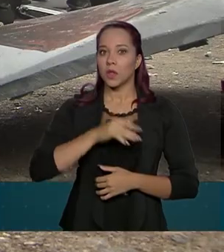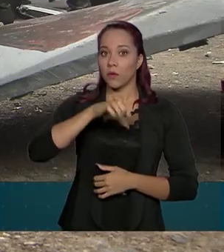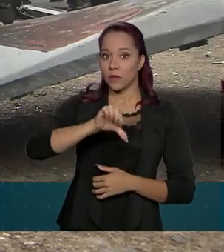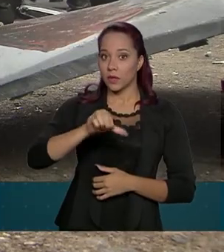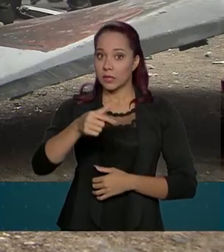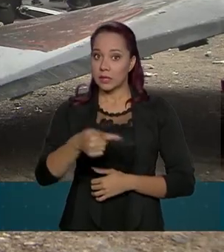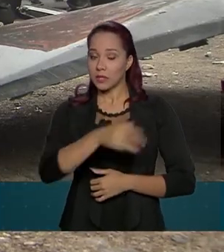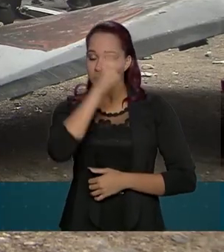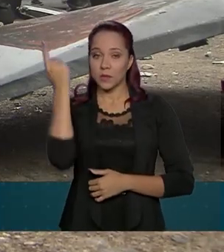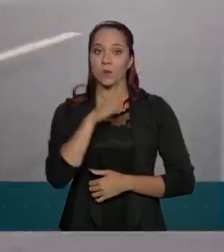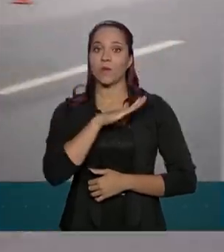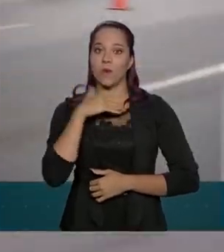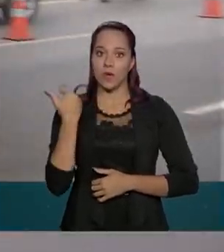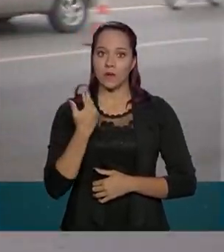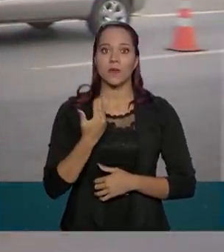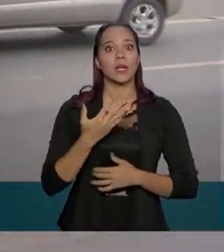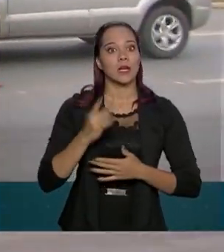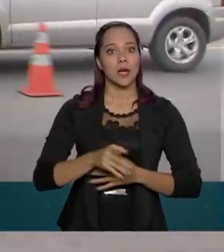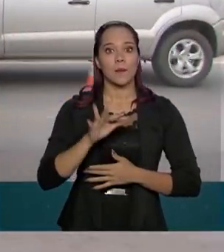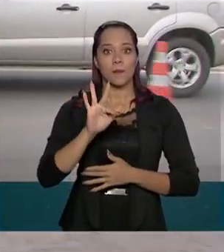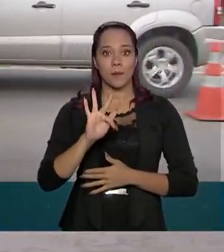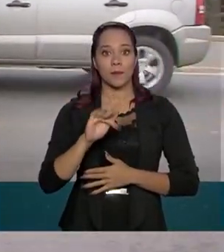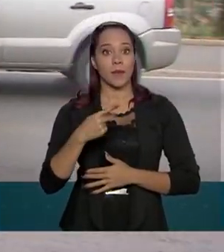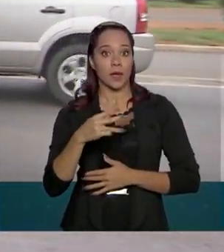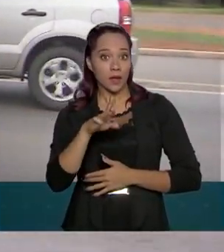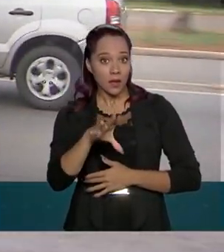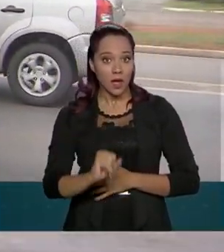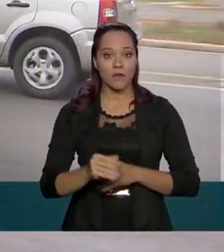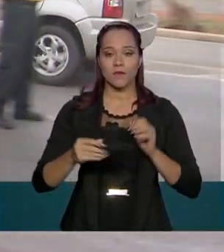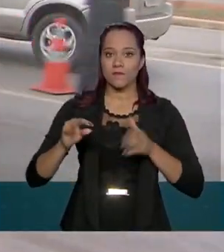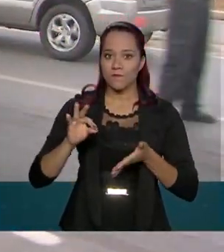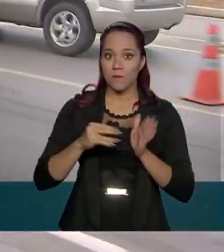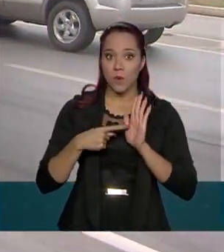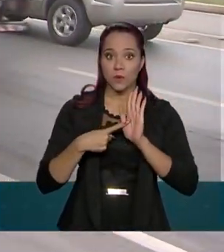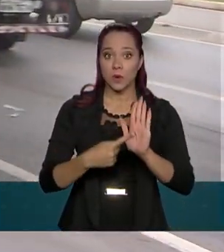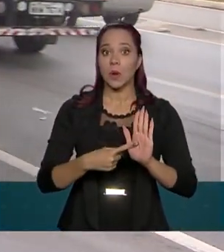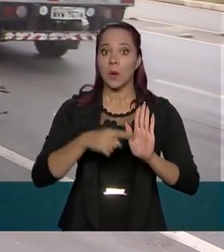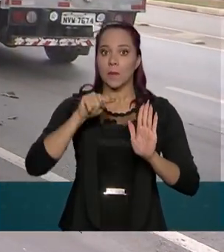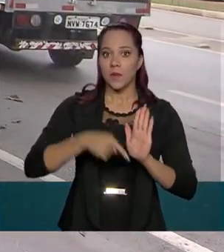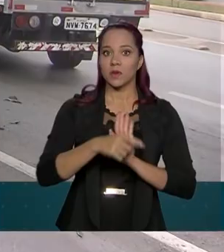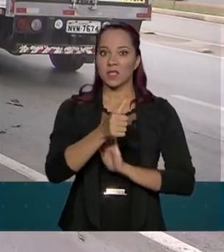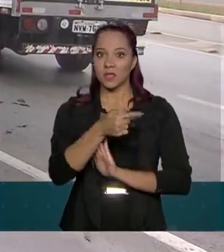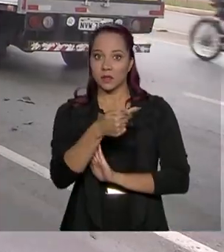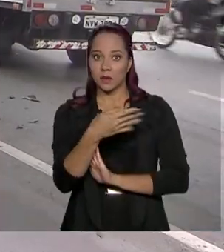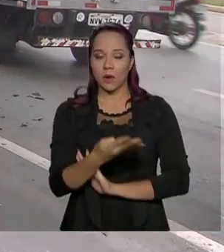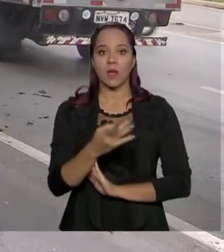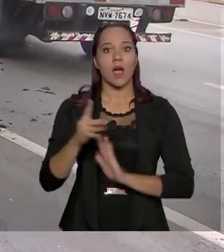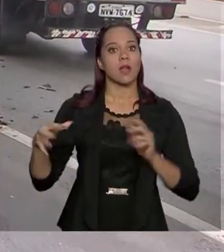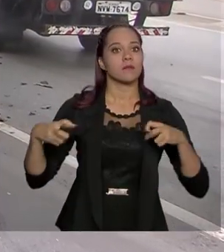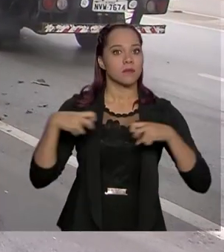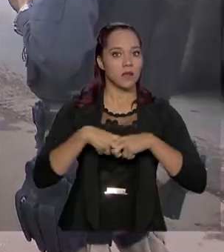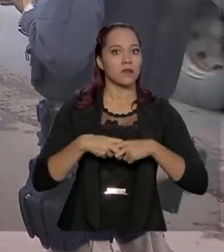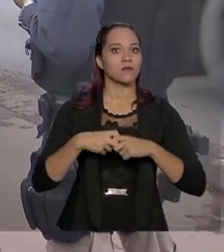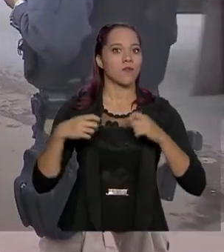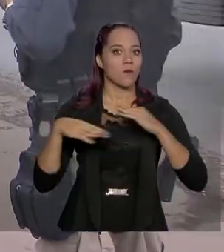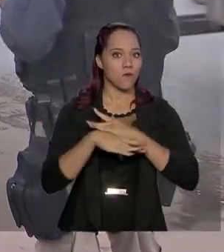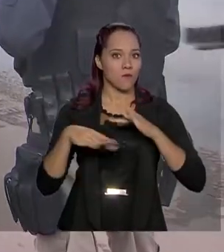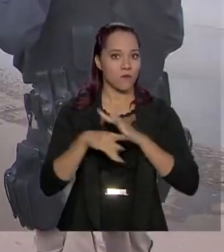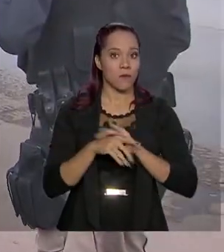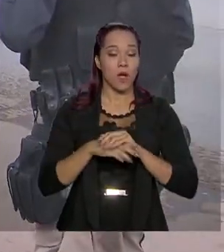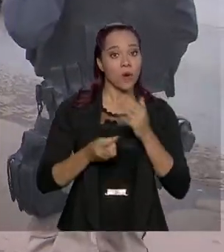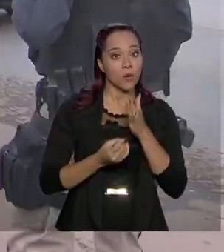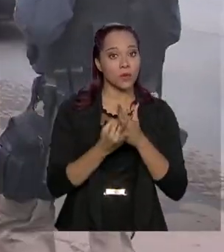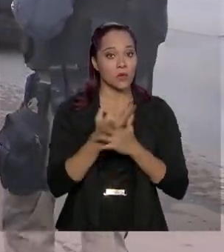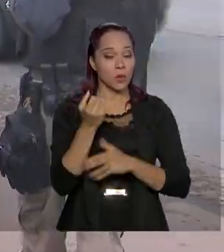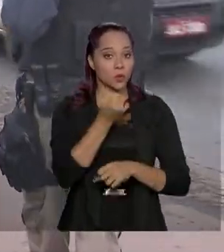pessoas perderam a vida e a PRF registrou 1.134 acidentes nas rodovias federais. Os números